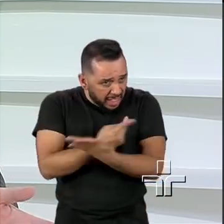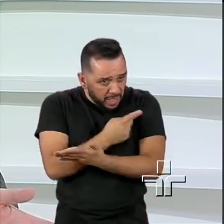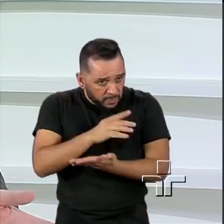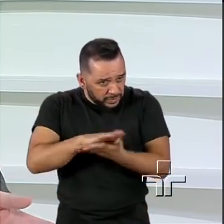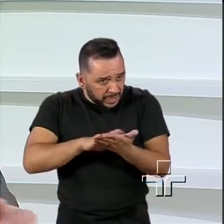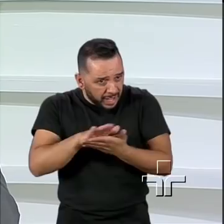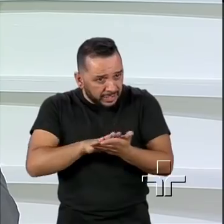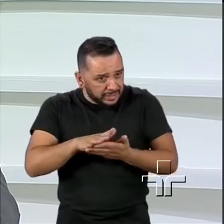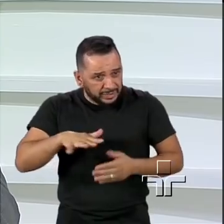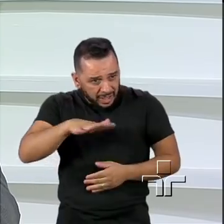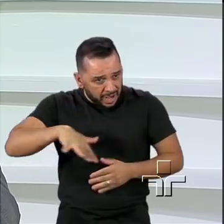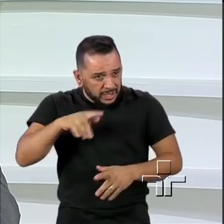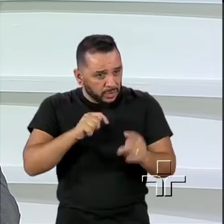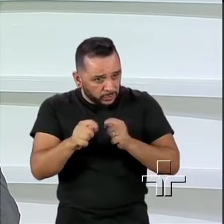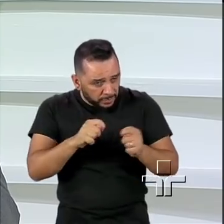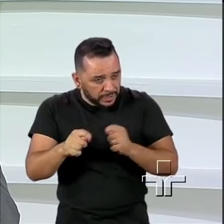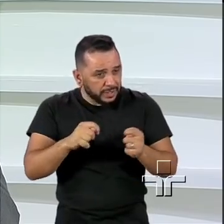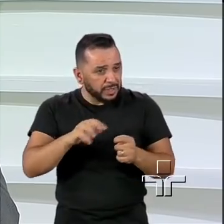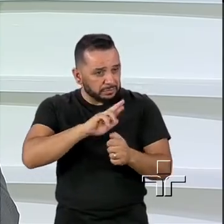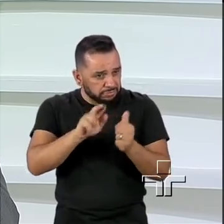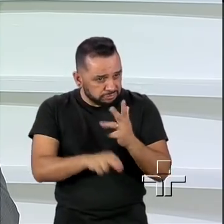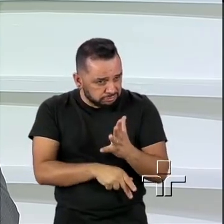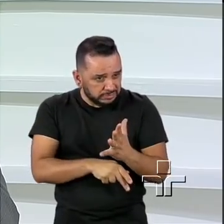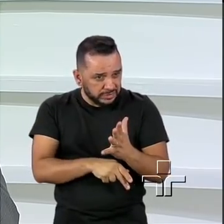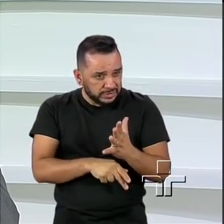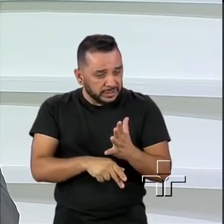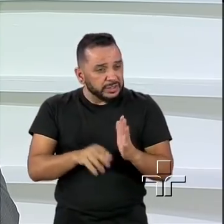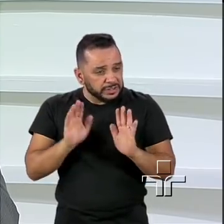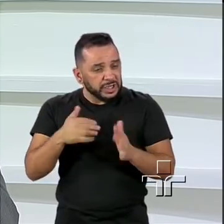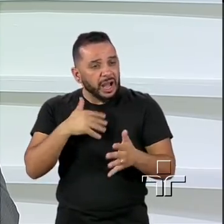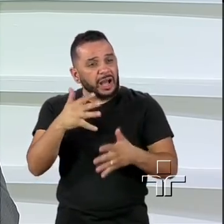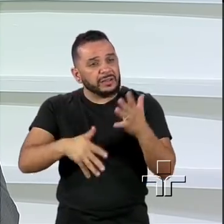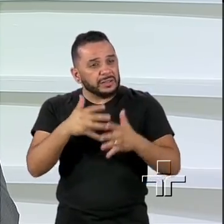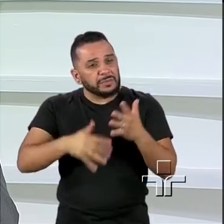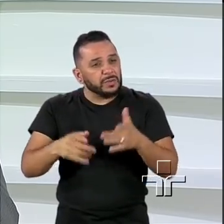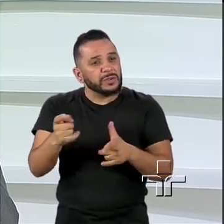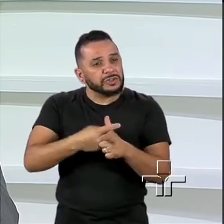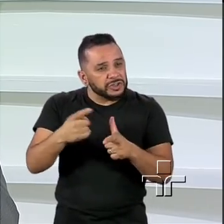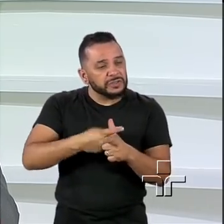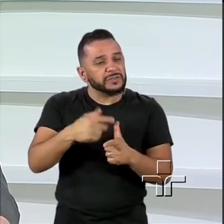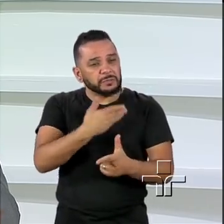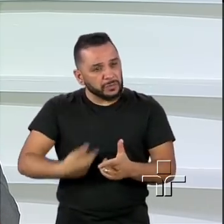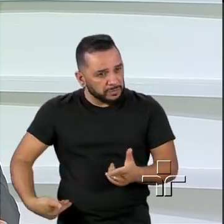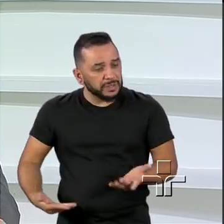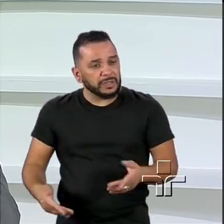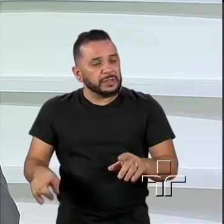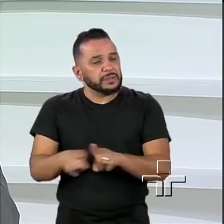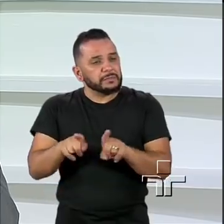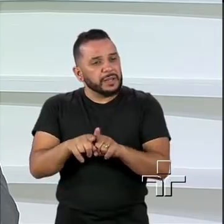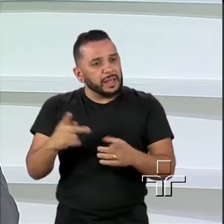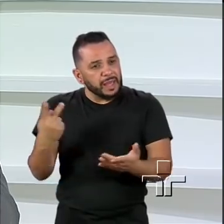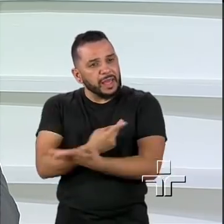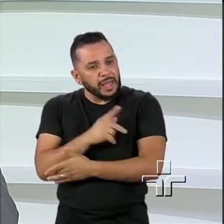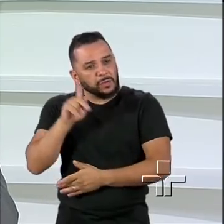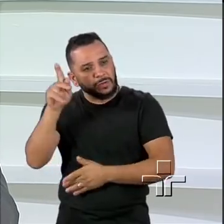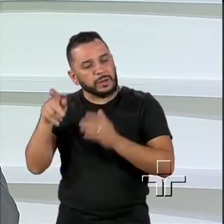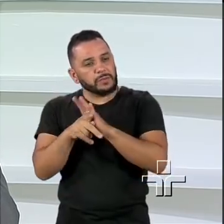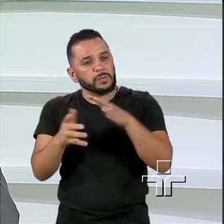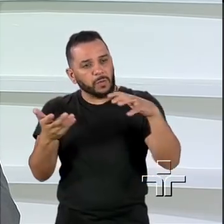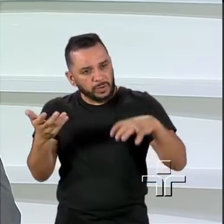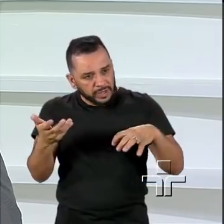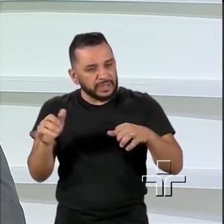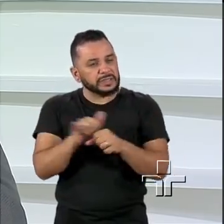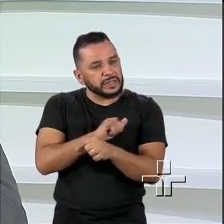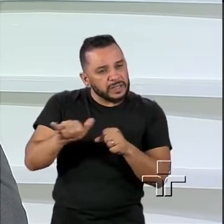medidas econômicas de desoneração, que acabaram afetando as contas públicas, como erros também na condução com o Congresso, na habilidade política